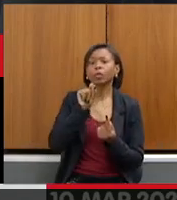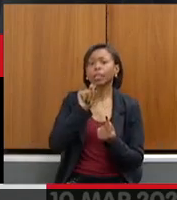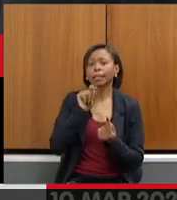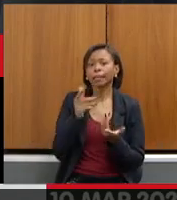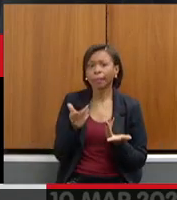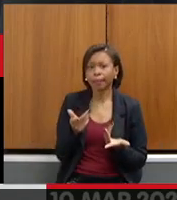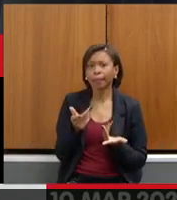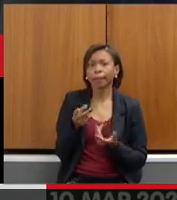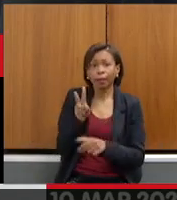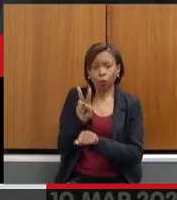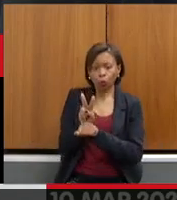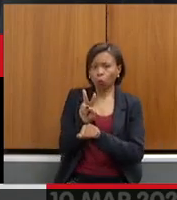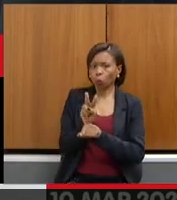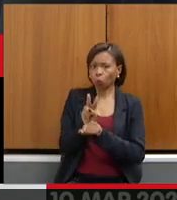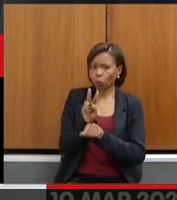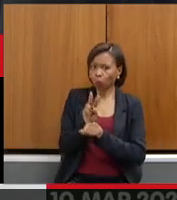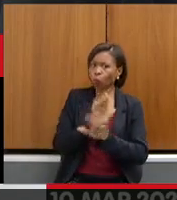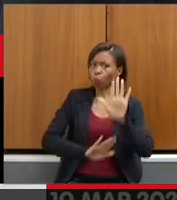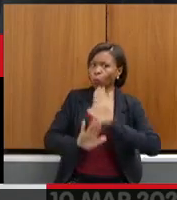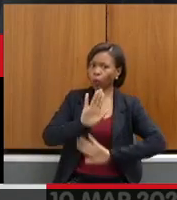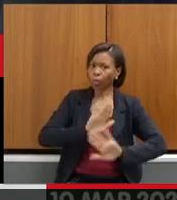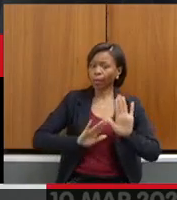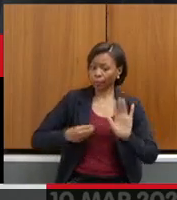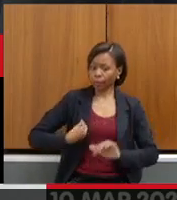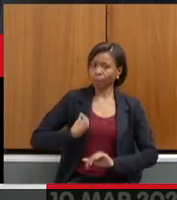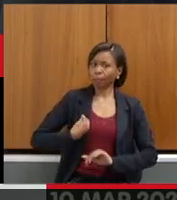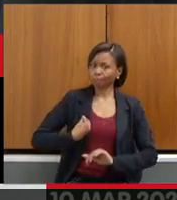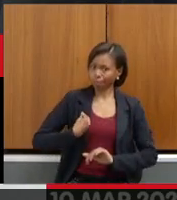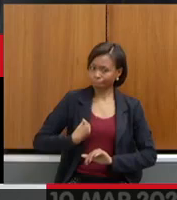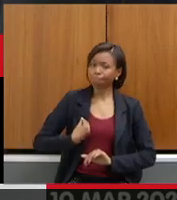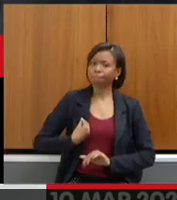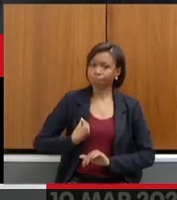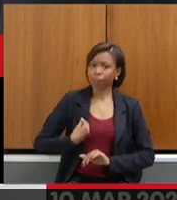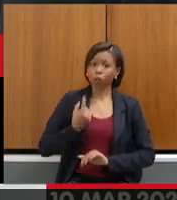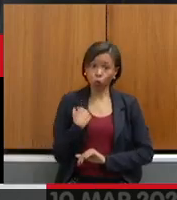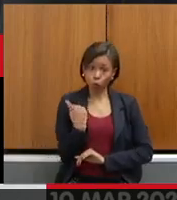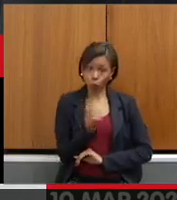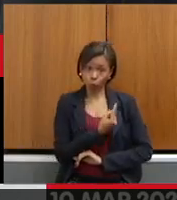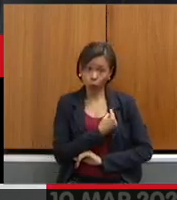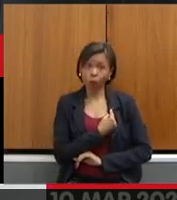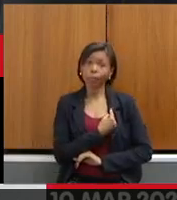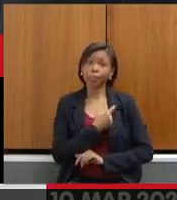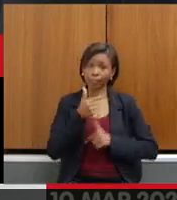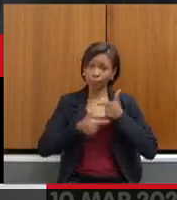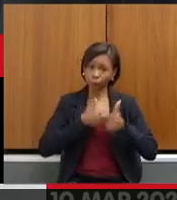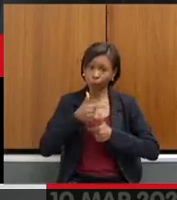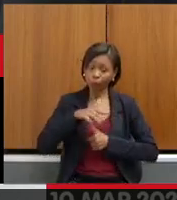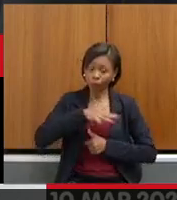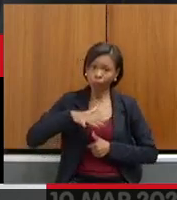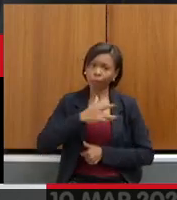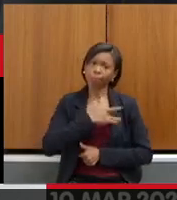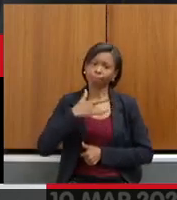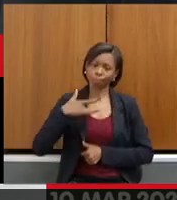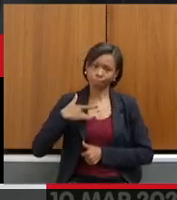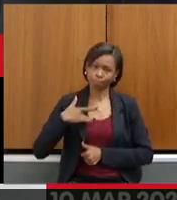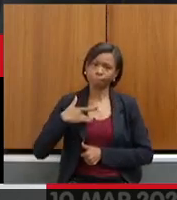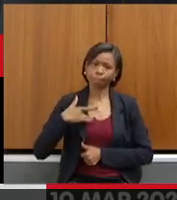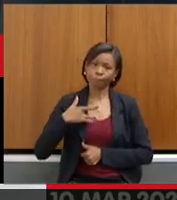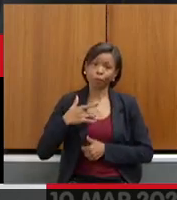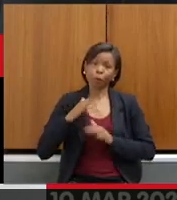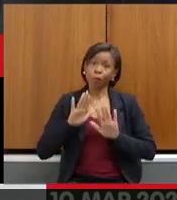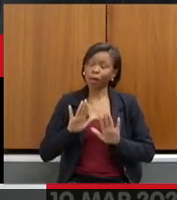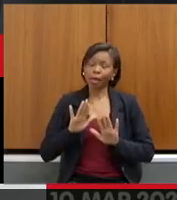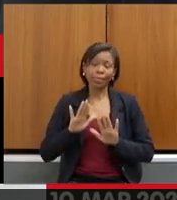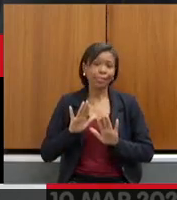as vidas o máximo que nós conseguimos nós somos trabalhadores da Saúde nós não tivemos de uma forma geral